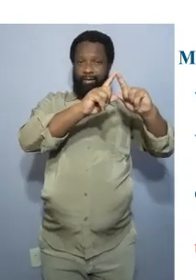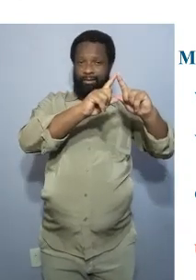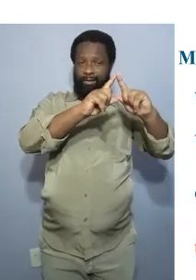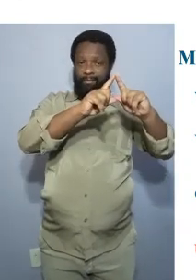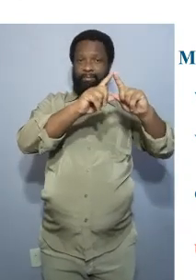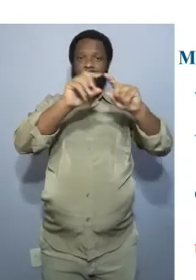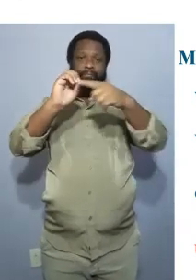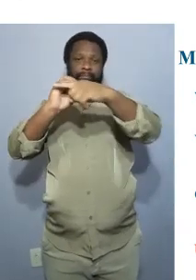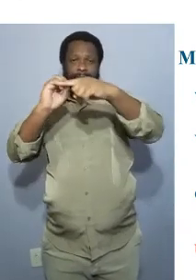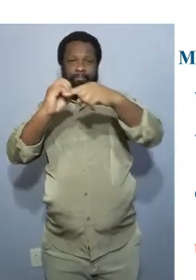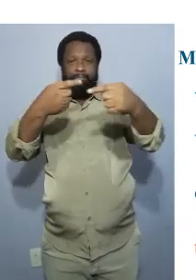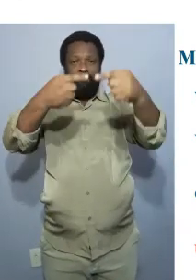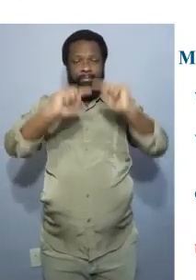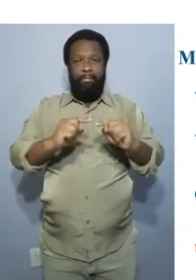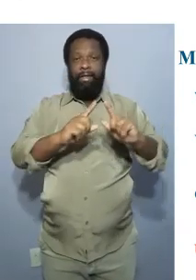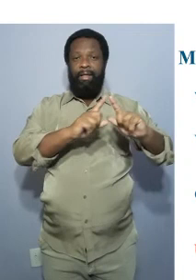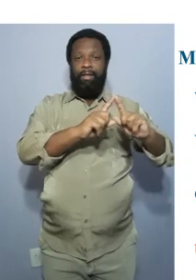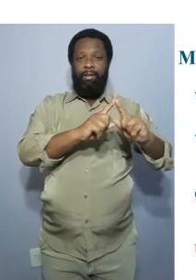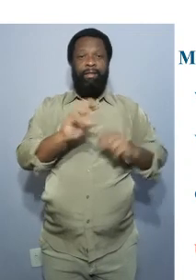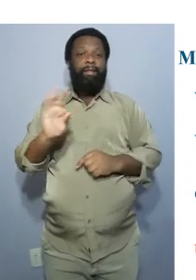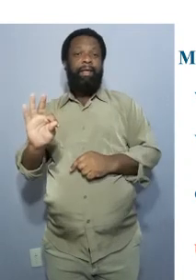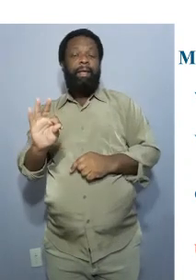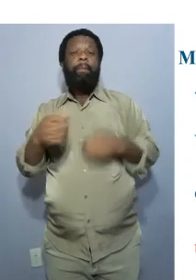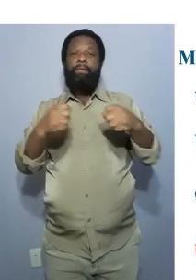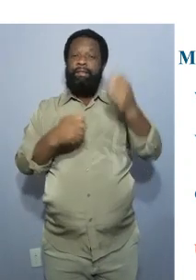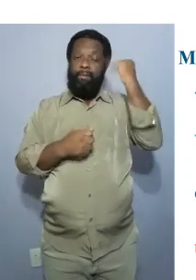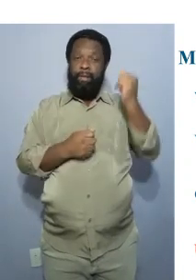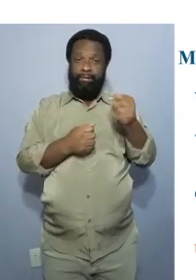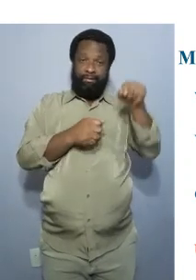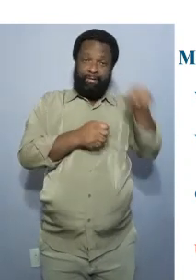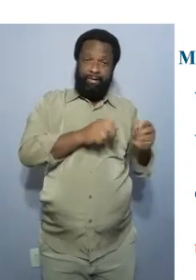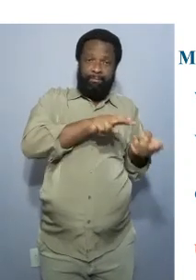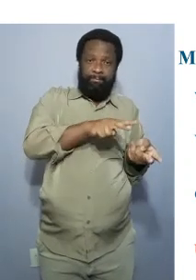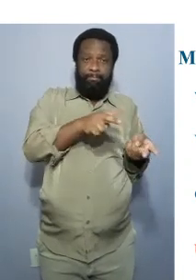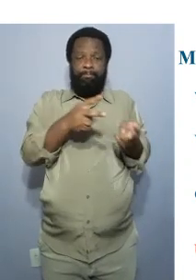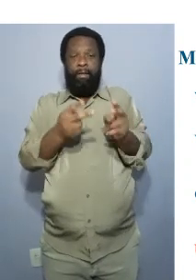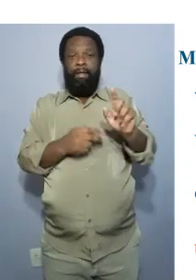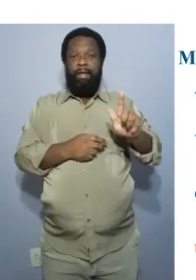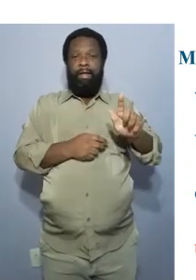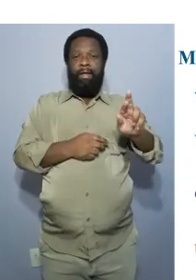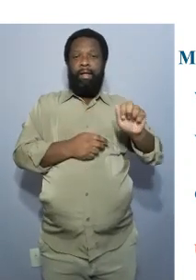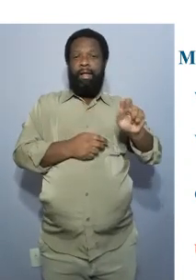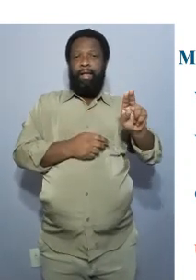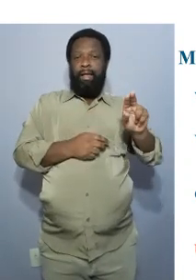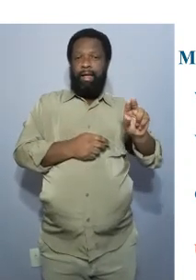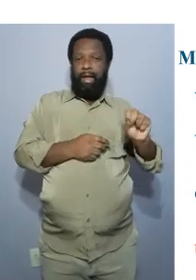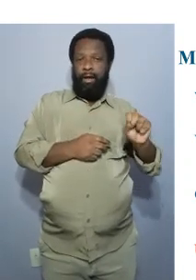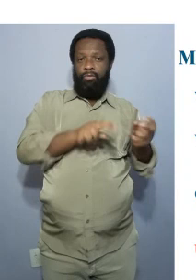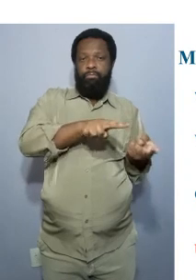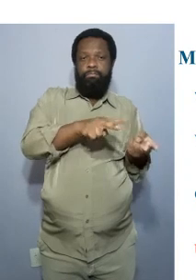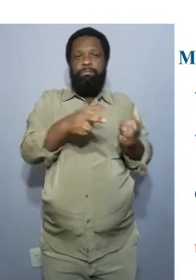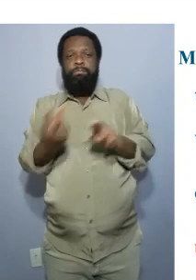que esse Δθ vai entrar em radianos. E é por isso que eu preciso saber transformar de graus para radiano. Tudo bem? Então, vamos supor que